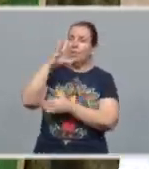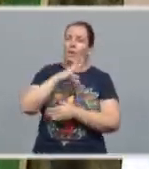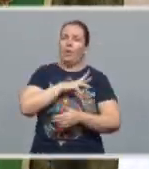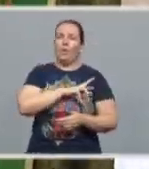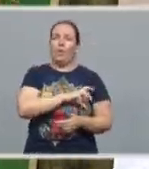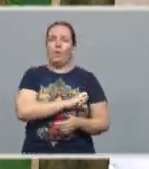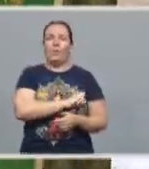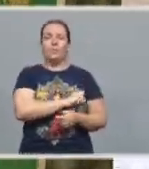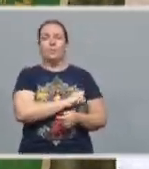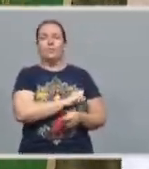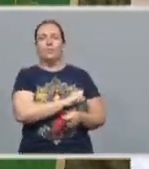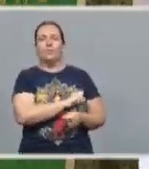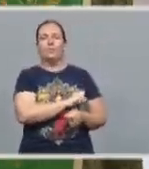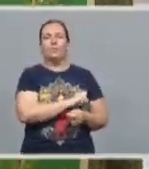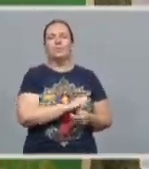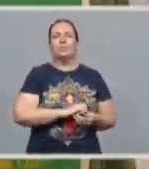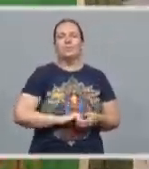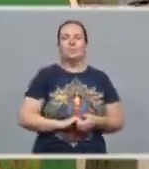levando o seu amor.